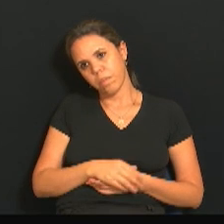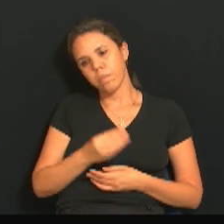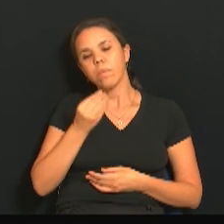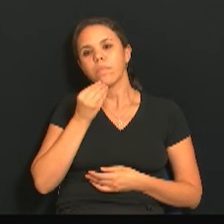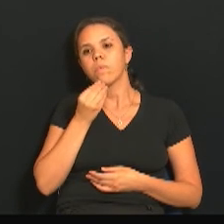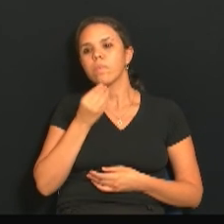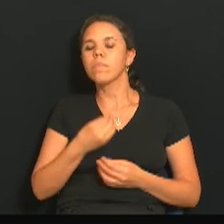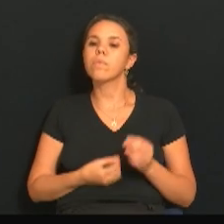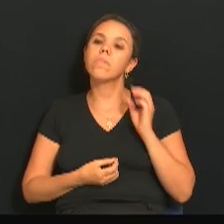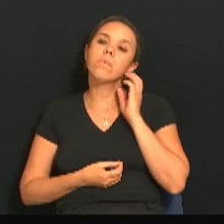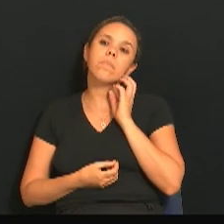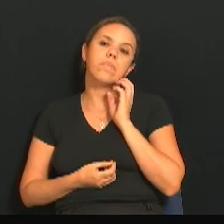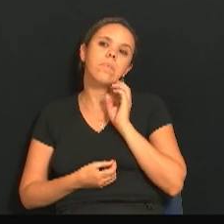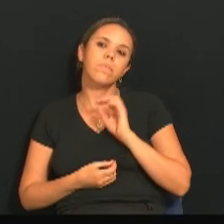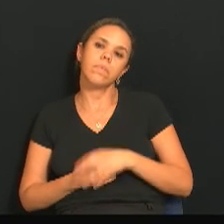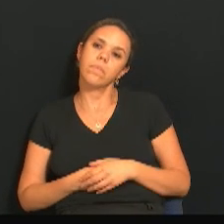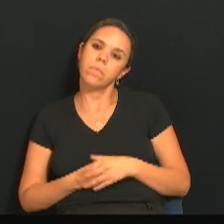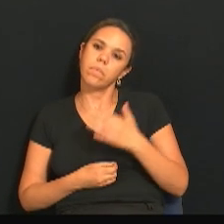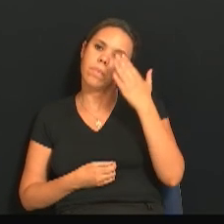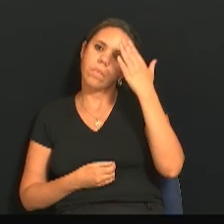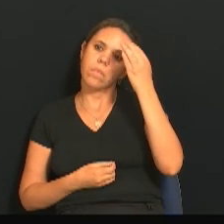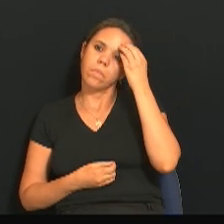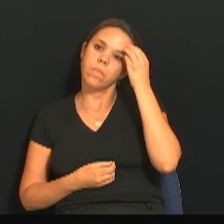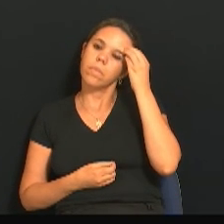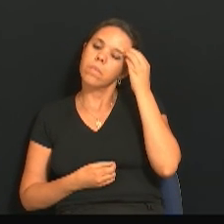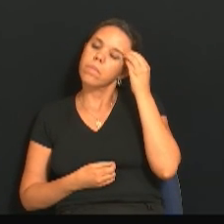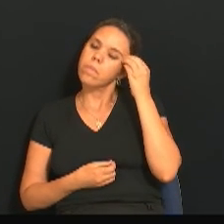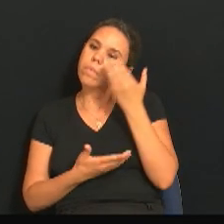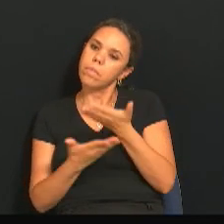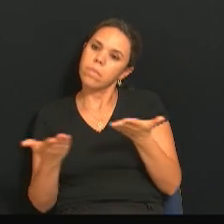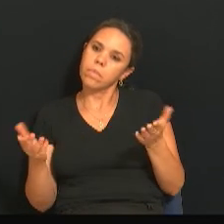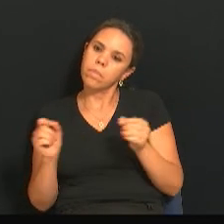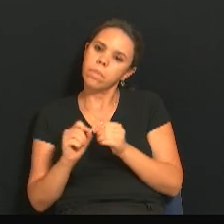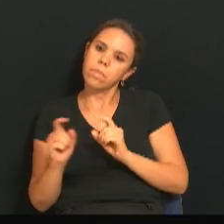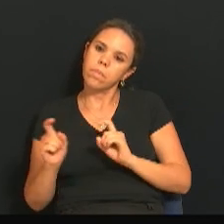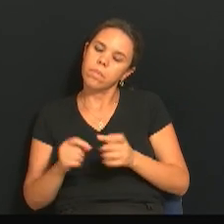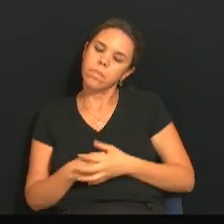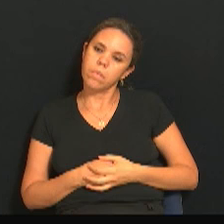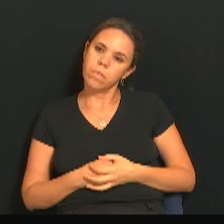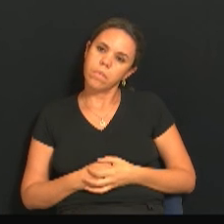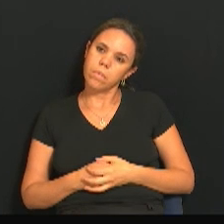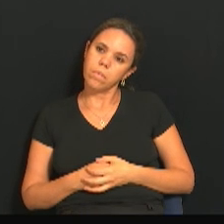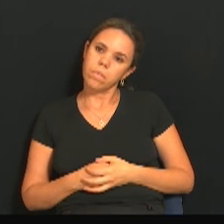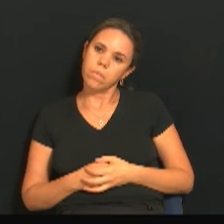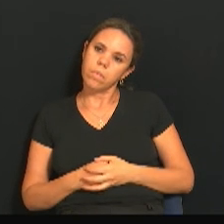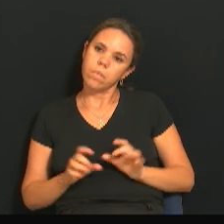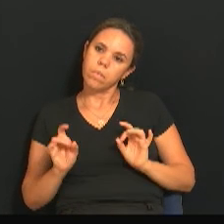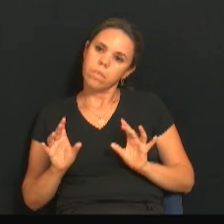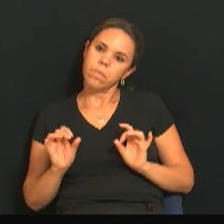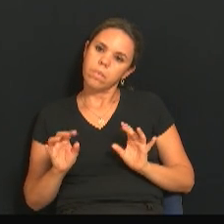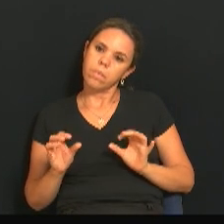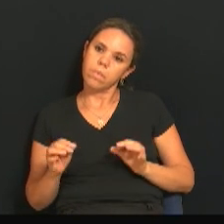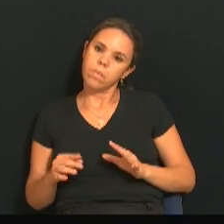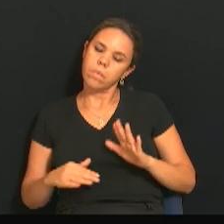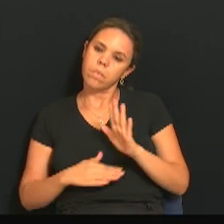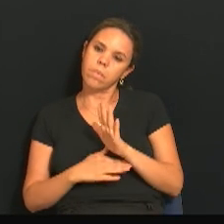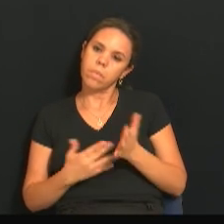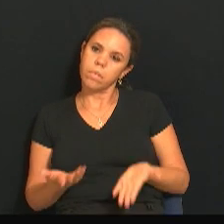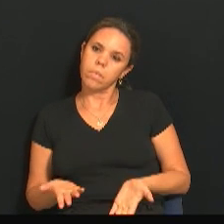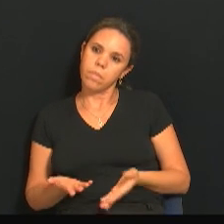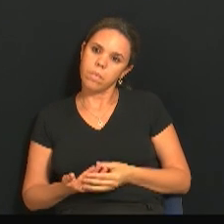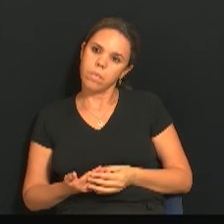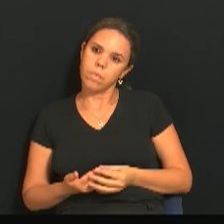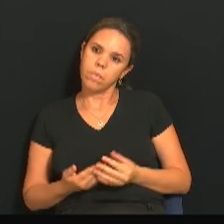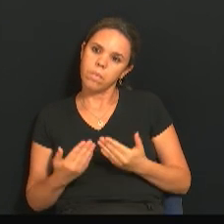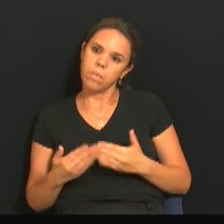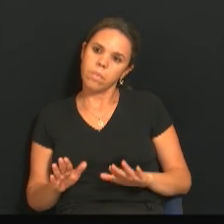oportunidade e agradecer aí por você ter feito aí essa sessão especial aqui da Câmara, abrindo a